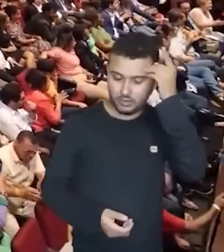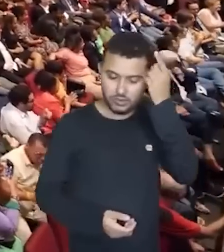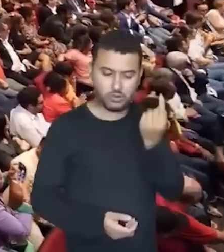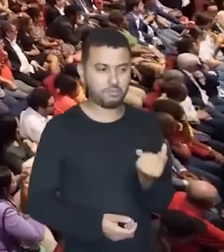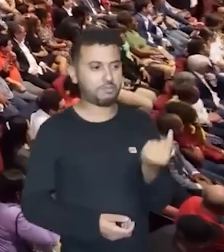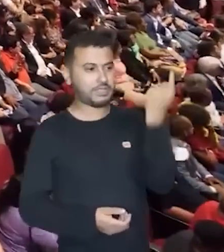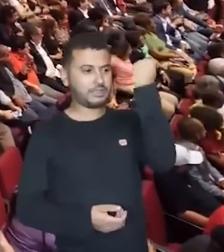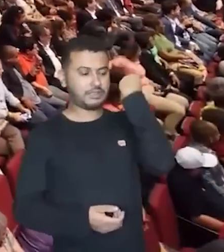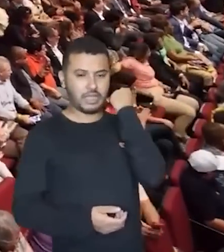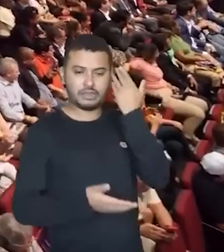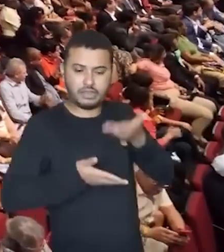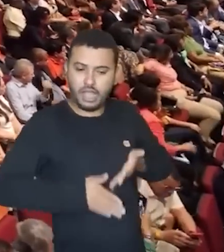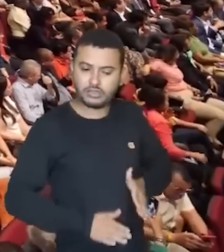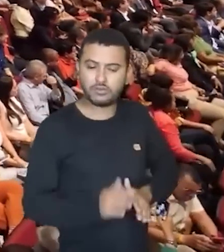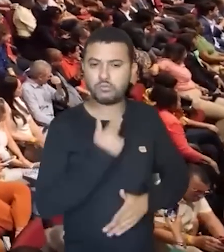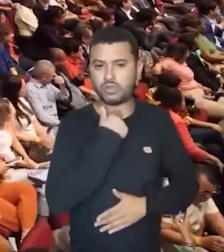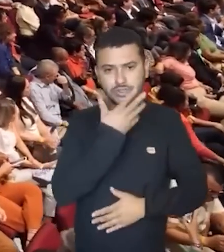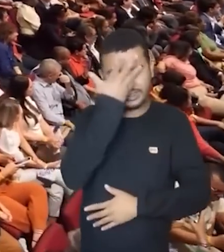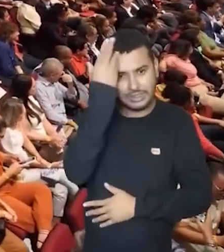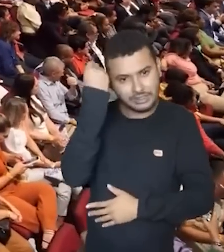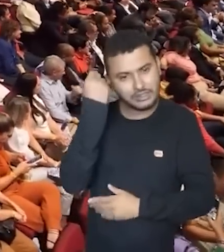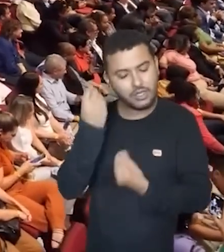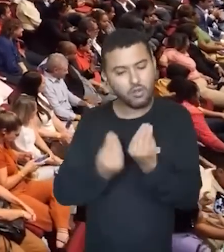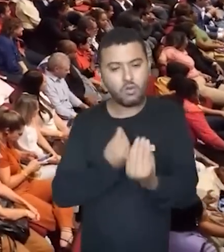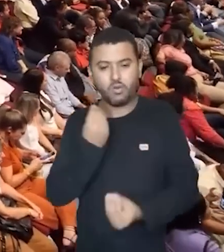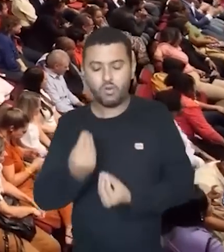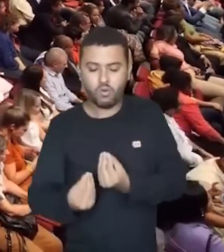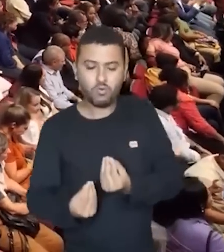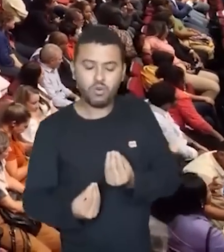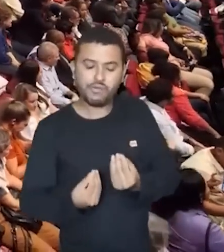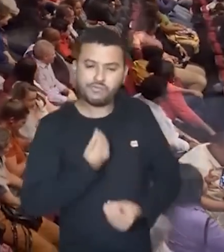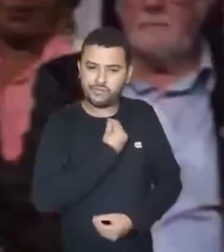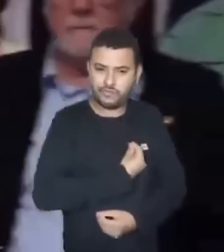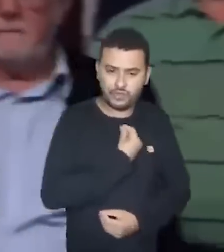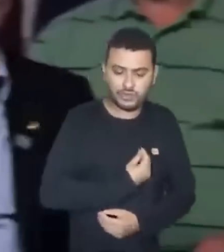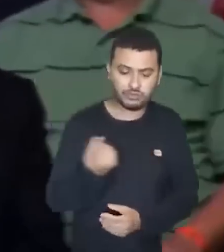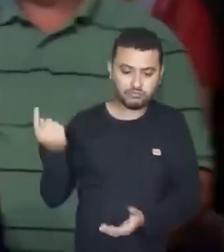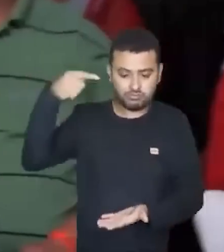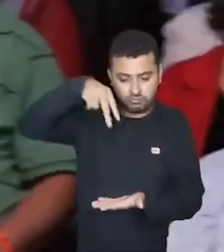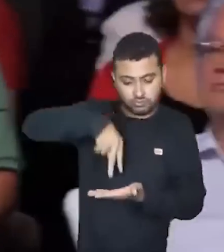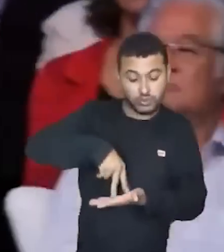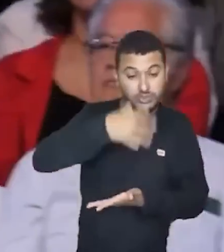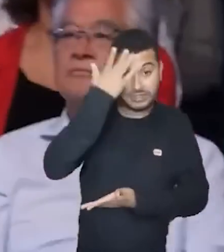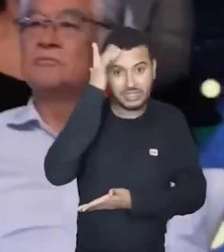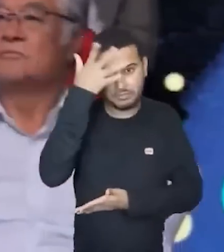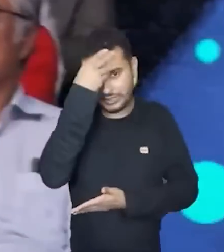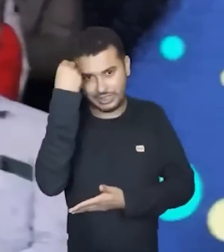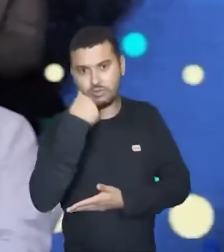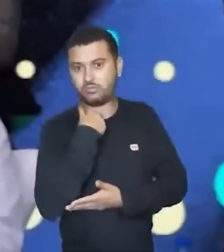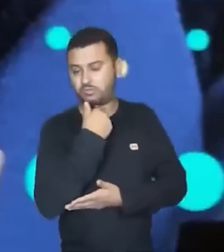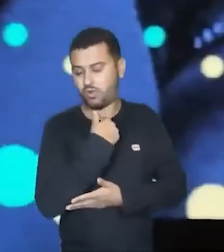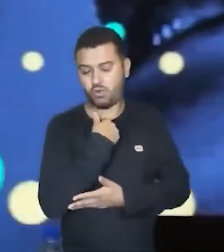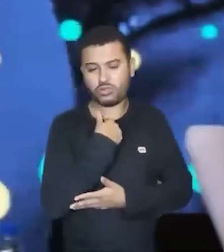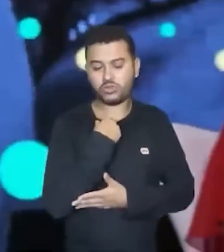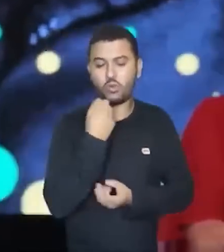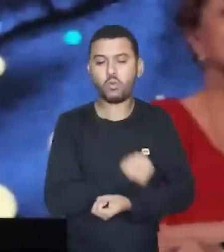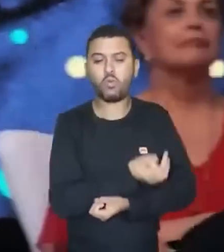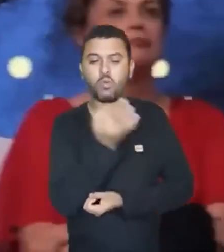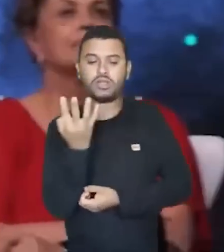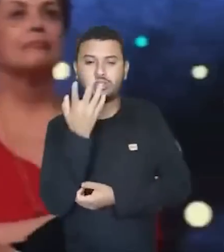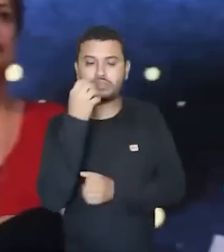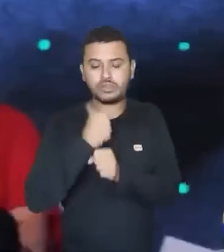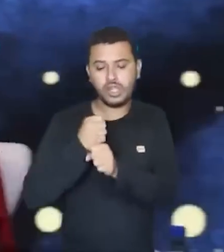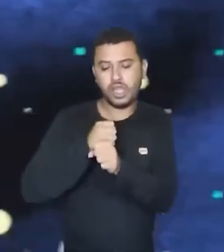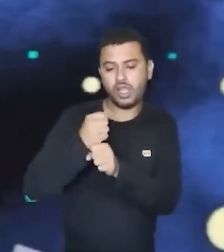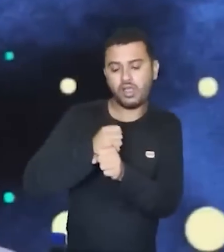que sabe que não pode esquecer de onde veio, que sabe que não pode esquecer a quantidade de anos que viveu